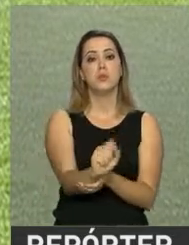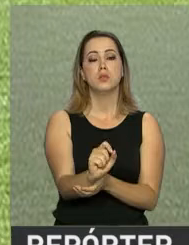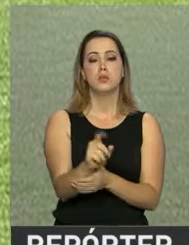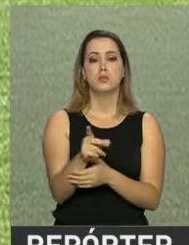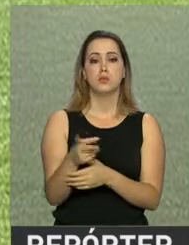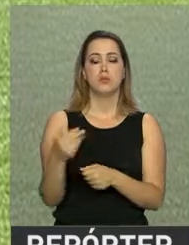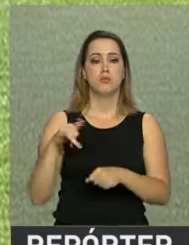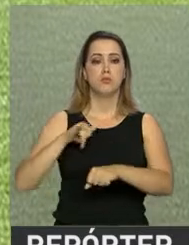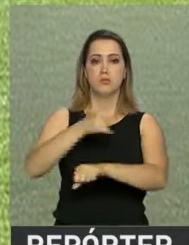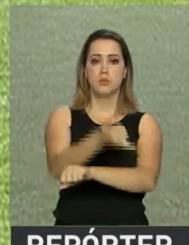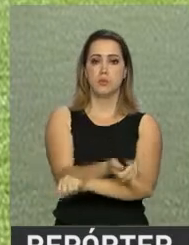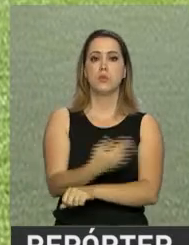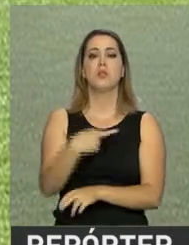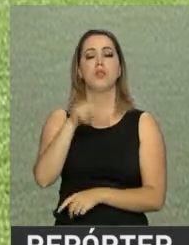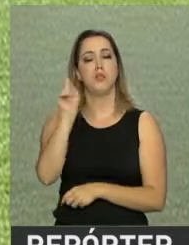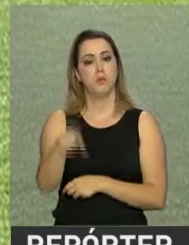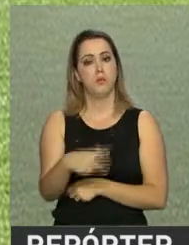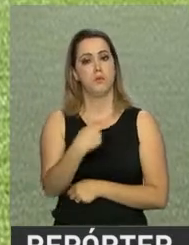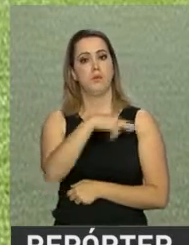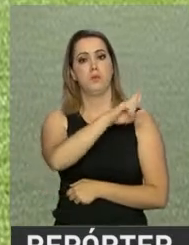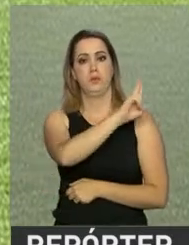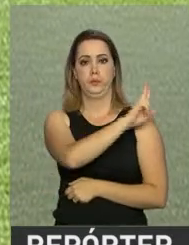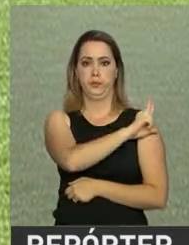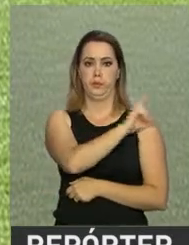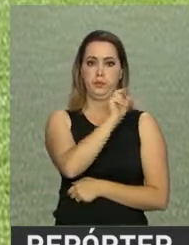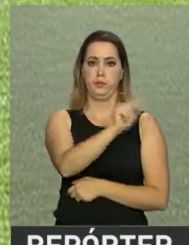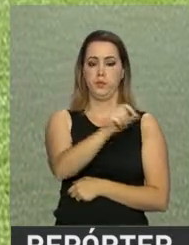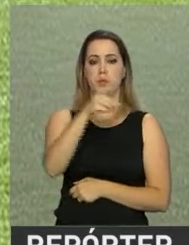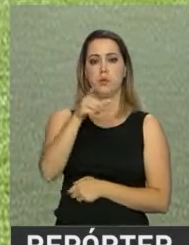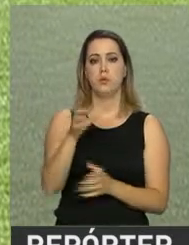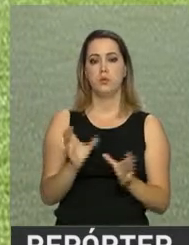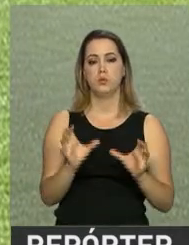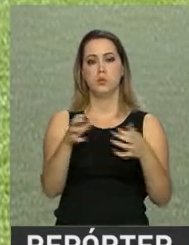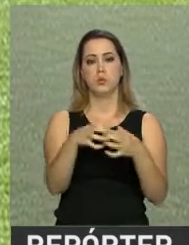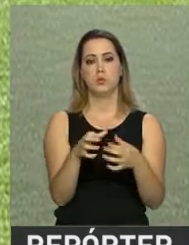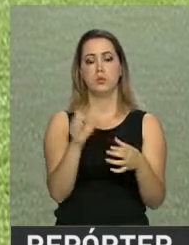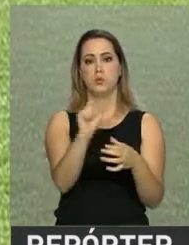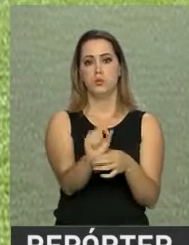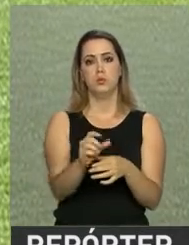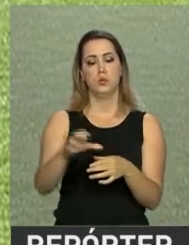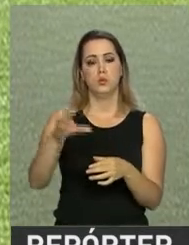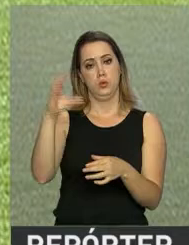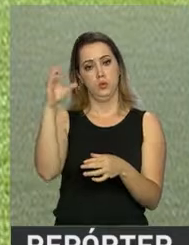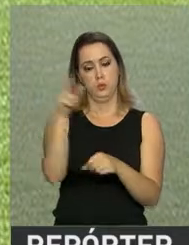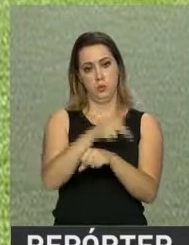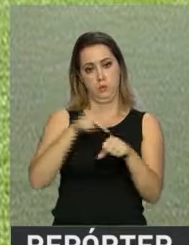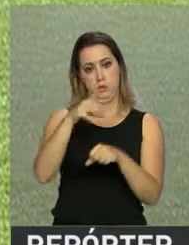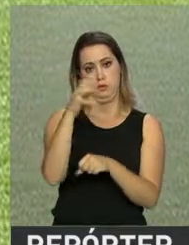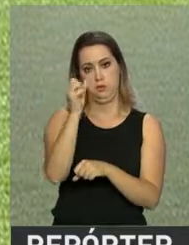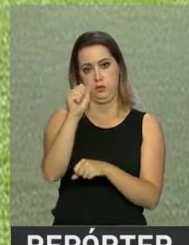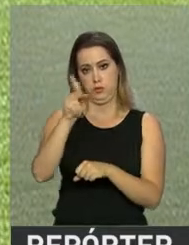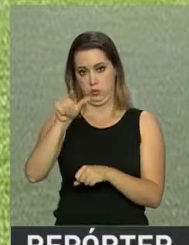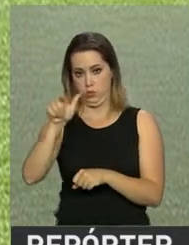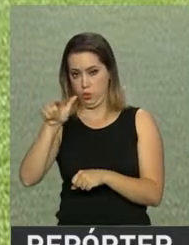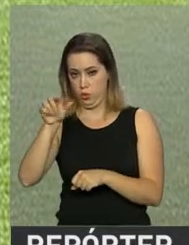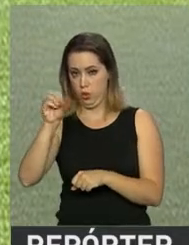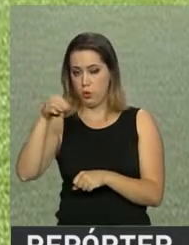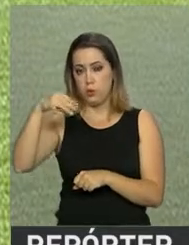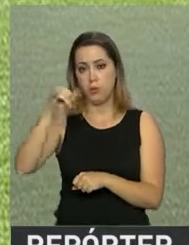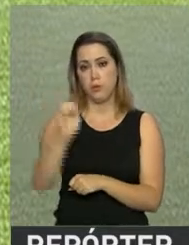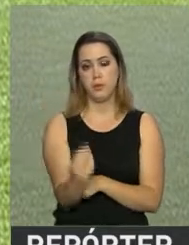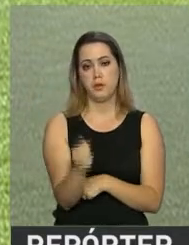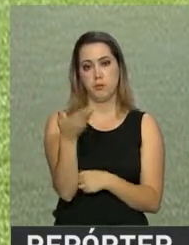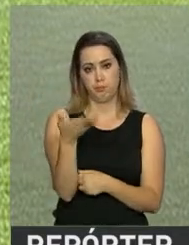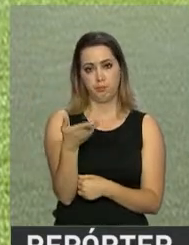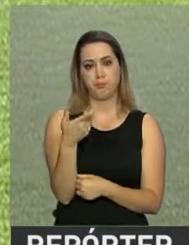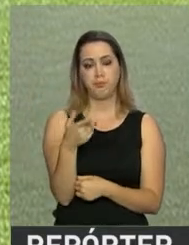acidente, que está sob responsabilidade das autoridades colombianas. A previsão é que as aeronaves cheguem aqui